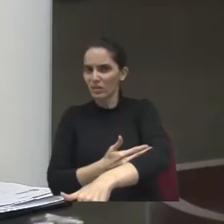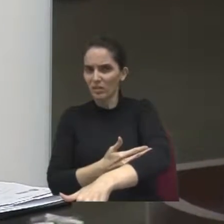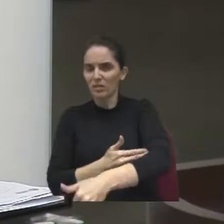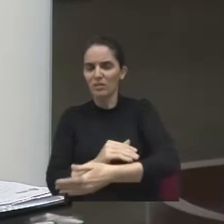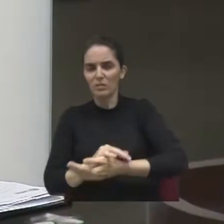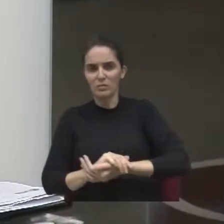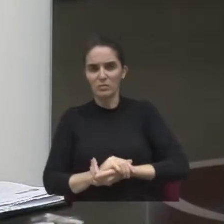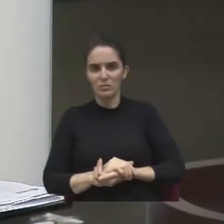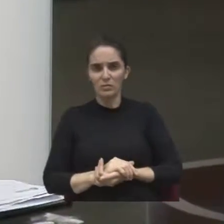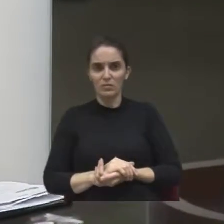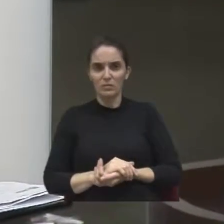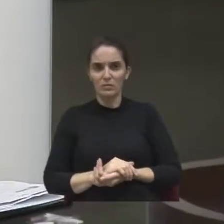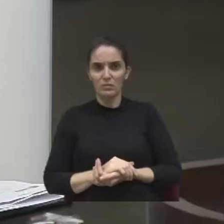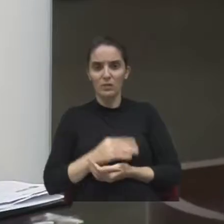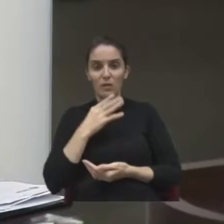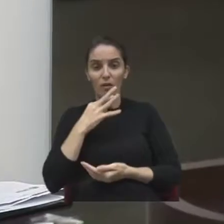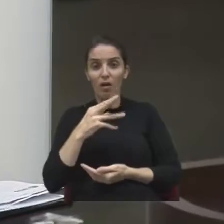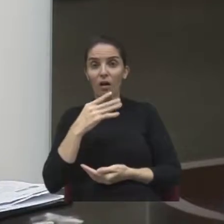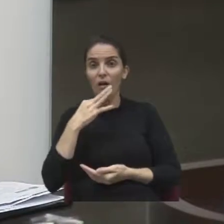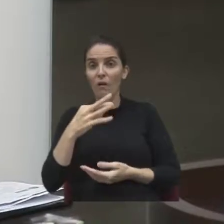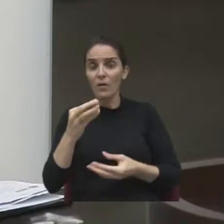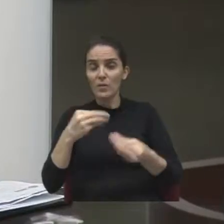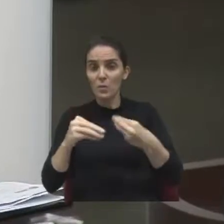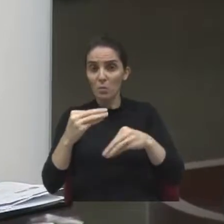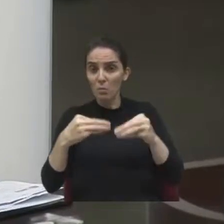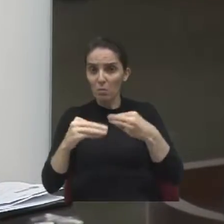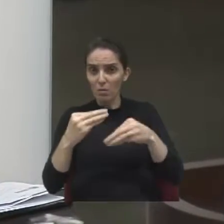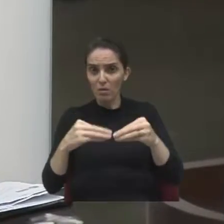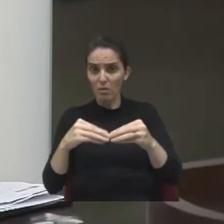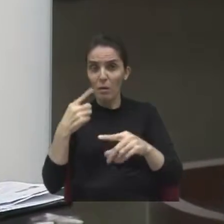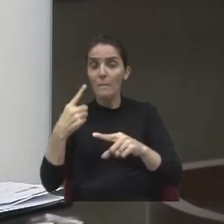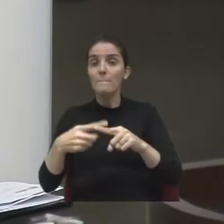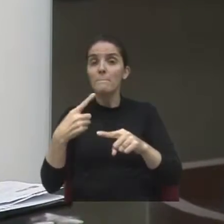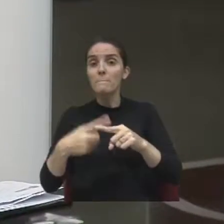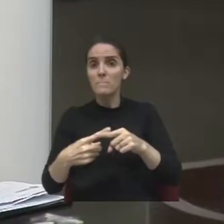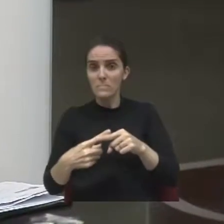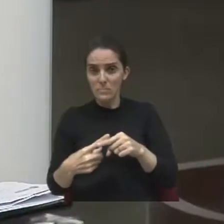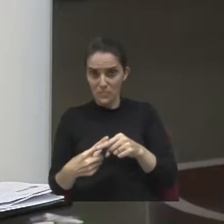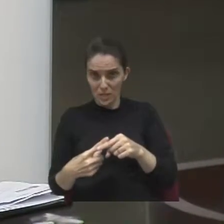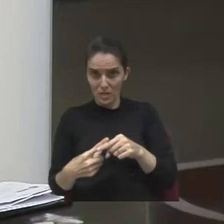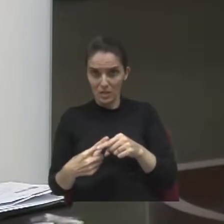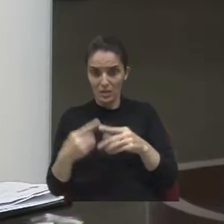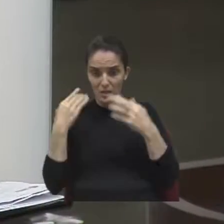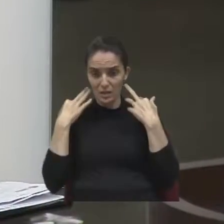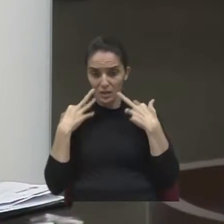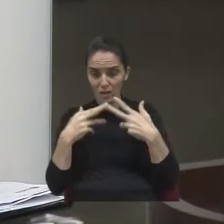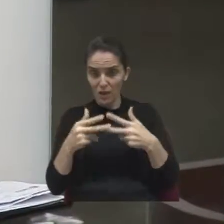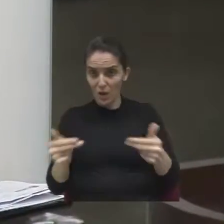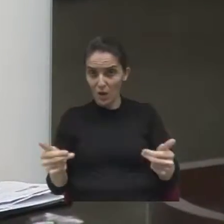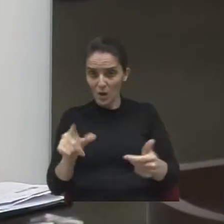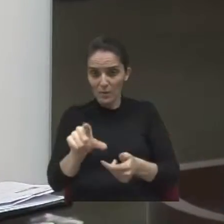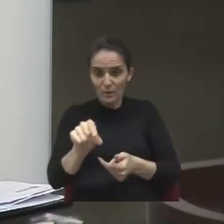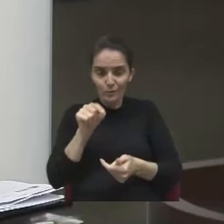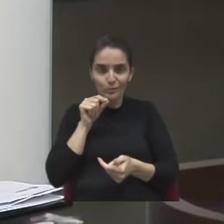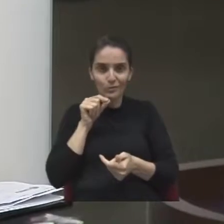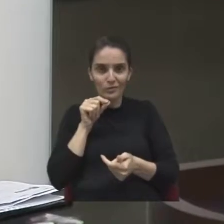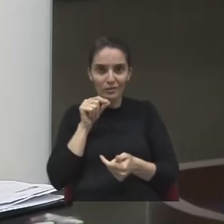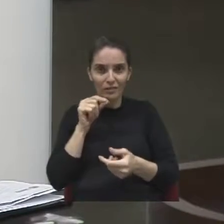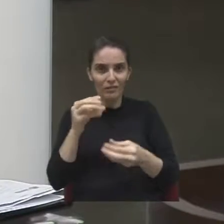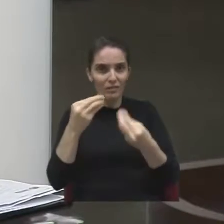plástico e por que determinados animais escolhem aquele plástico, aquele tipo, a